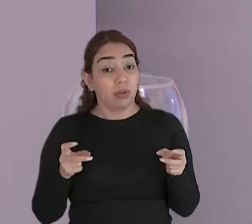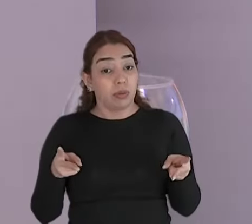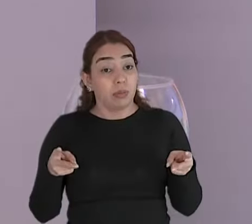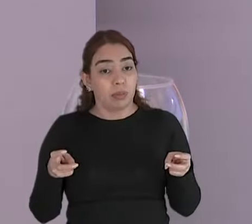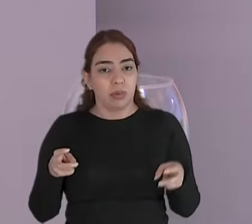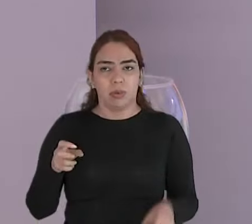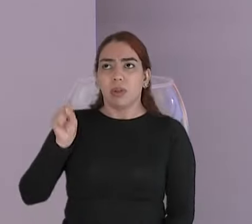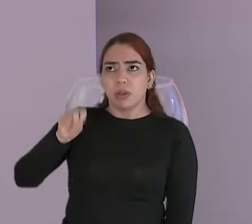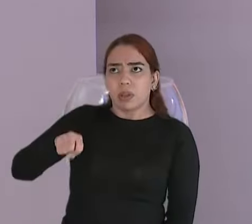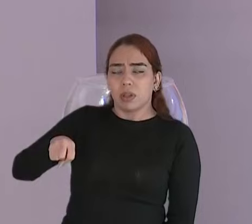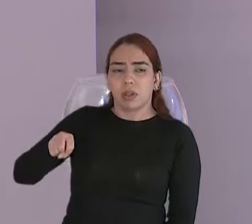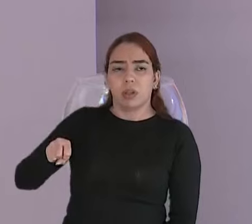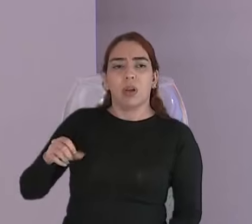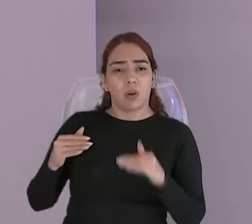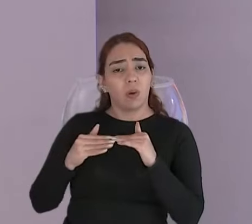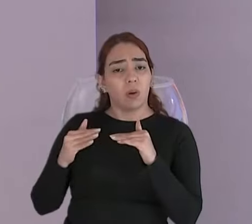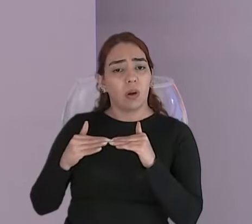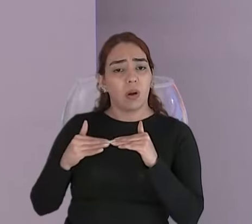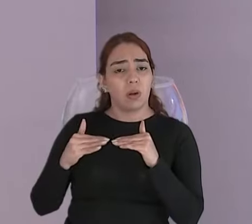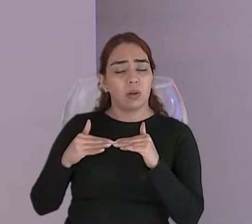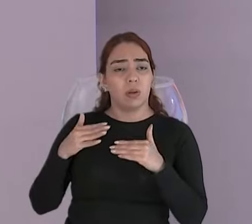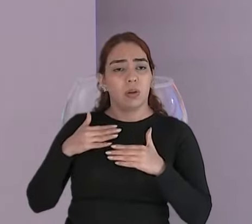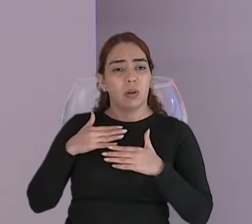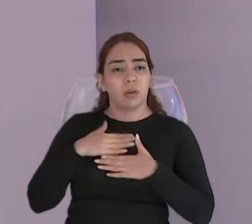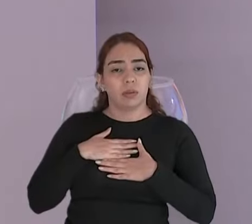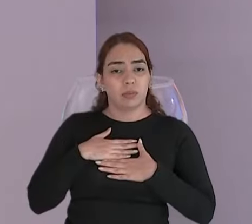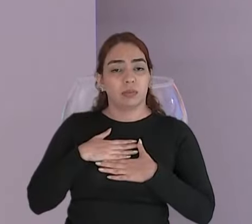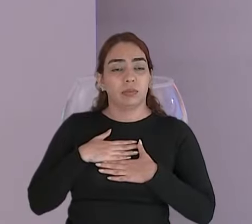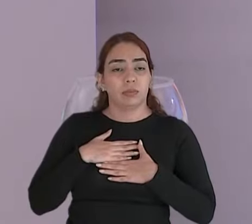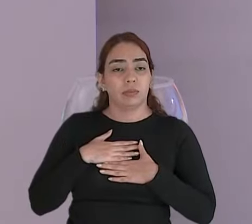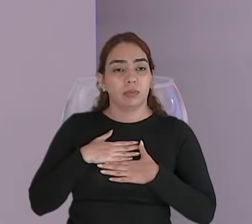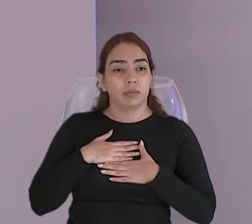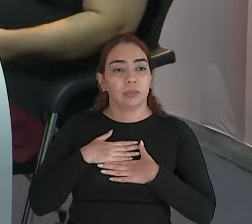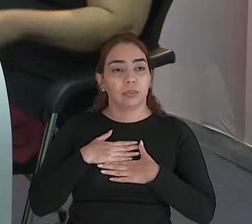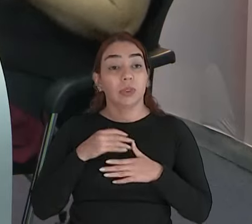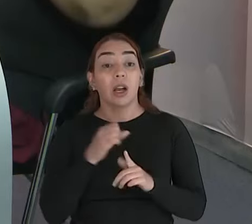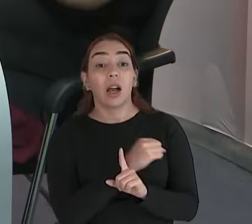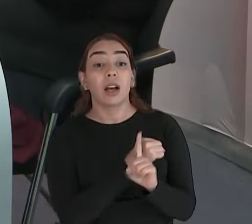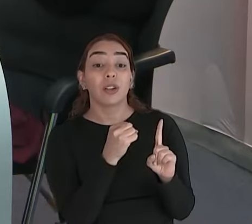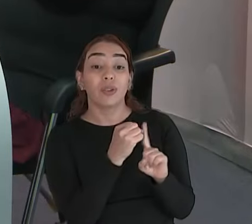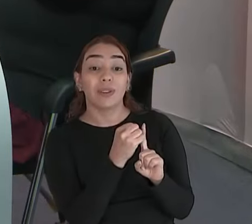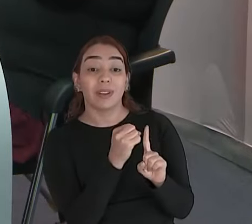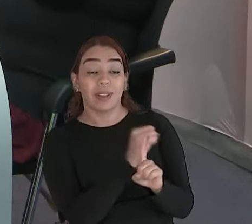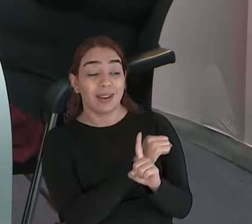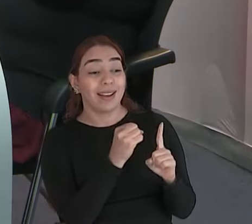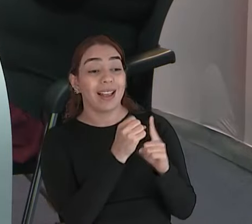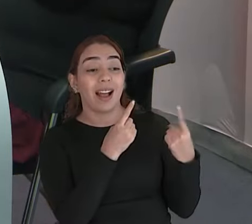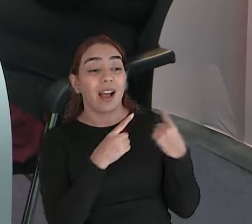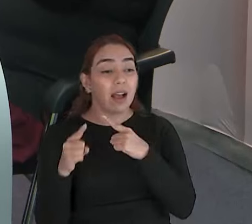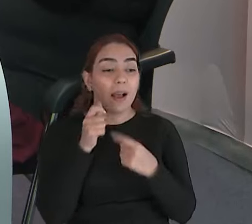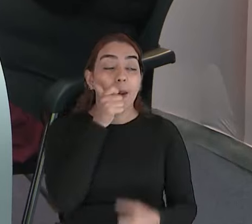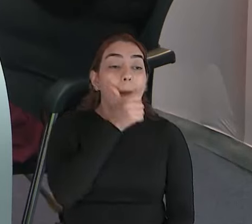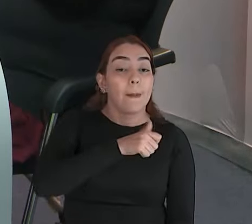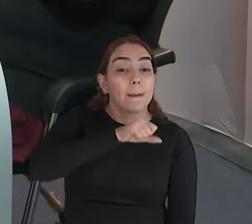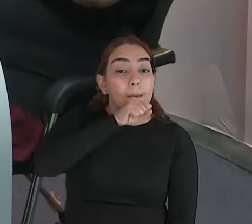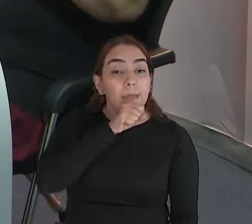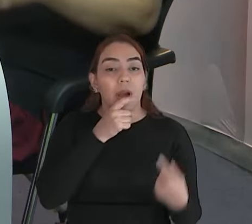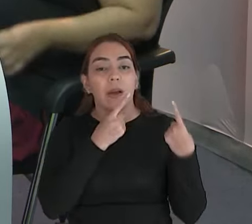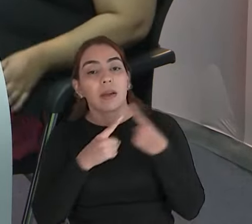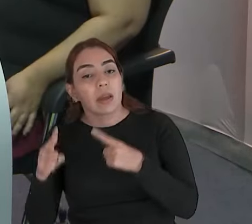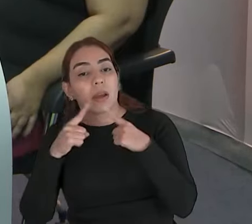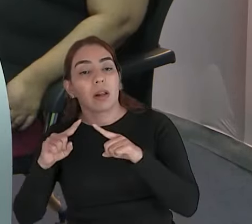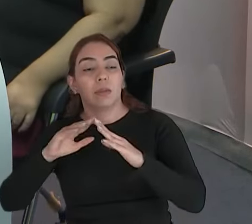perceber claramente. Eu já escutei até assim, mesmo porque a própria sociedade, ela cobra, né? A mãe cobra da escola a